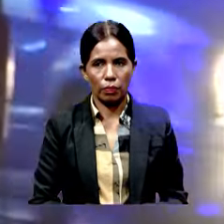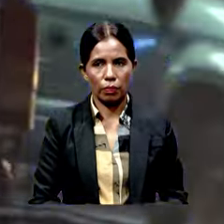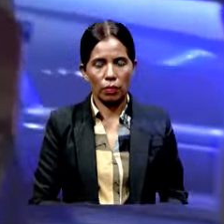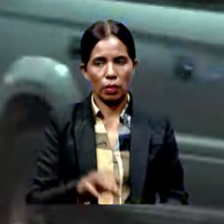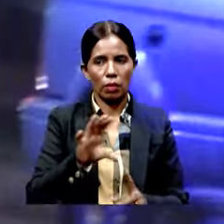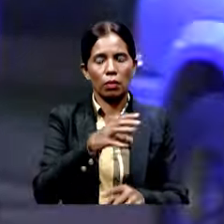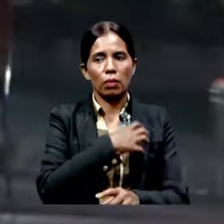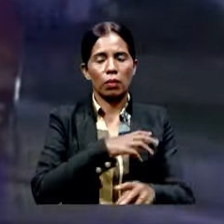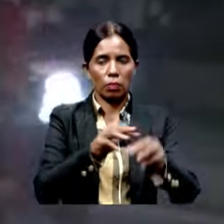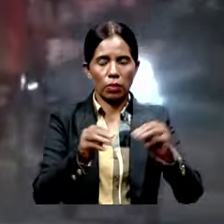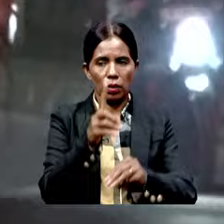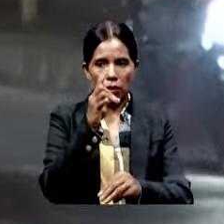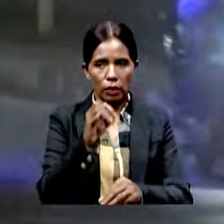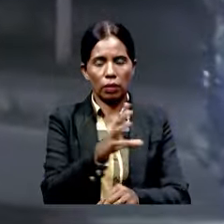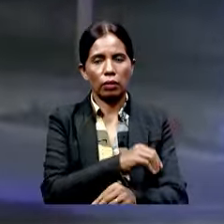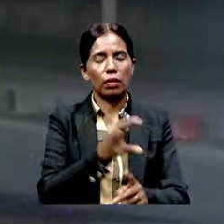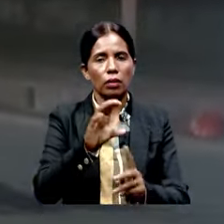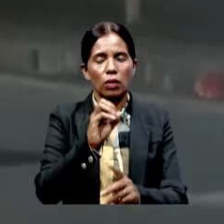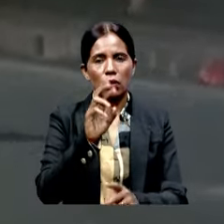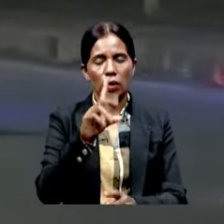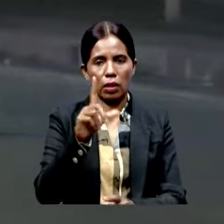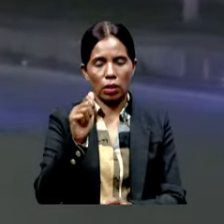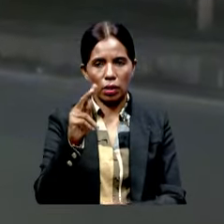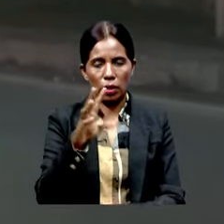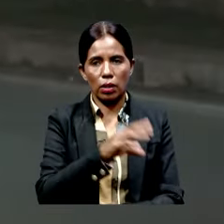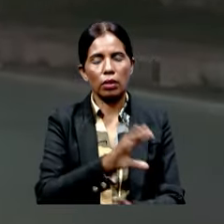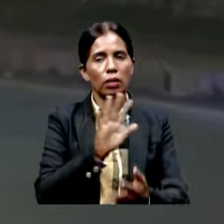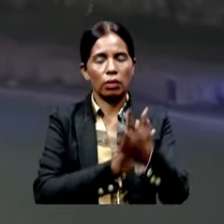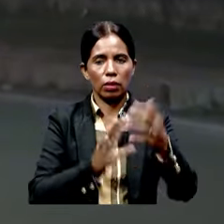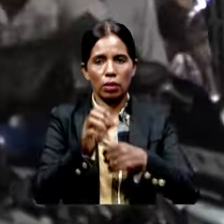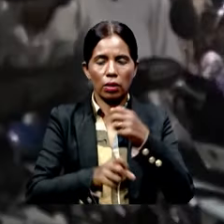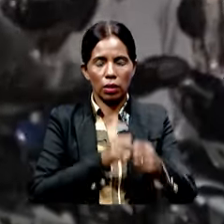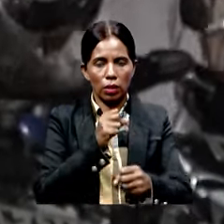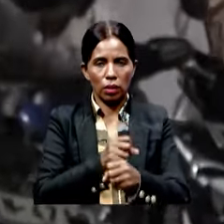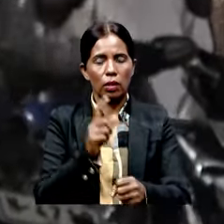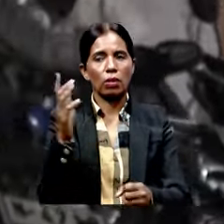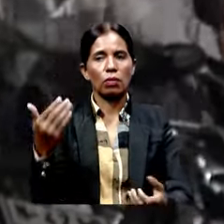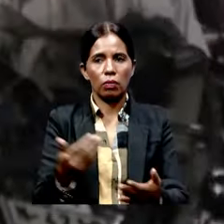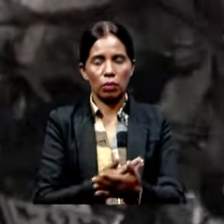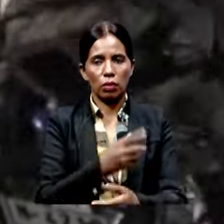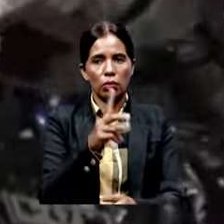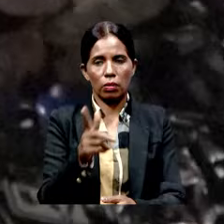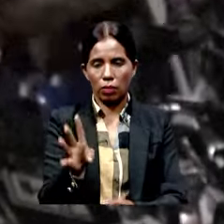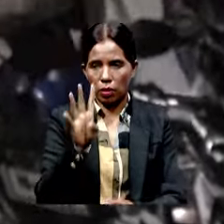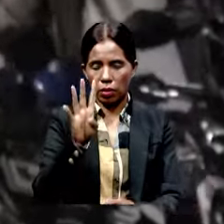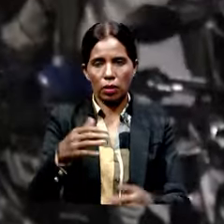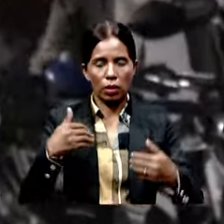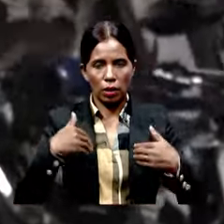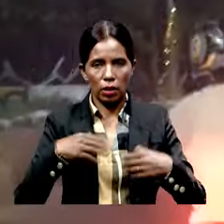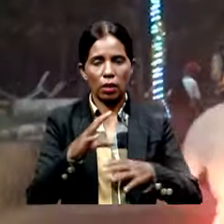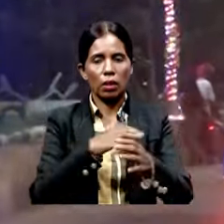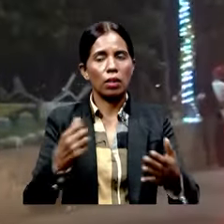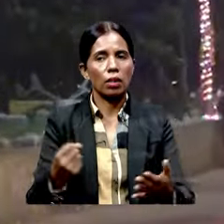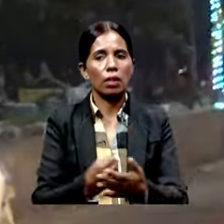Comandante Pentel Município de Ili, Superintendente Chefe Orlando Gomes informa e a celebração de Nantuan Trocatinanfong, Ringroron Resinghat, moço acidente de tráfego e